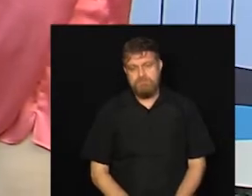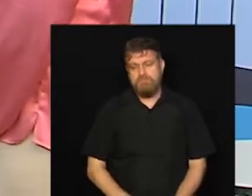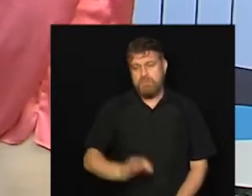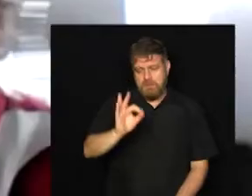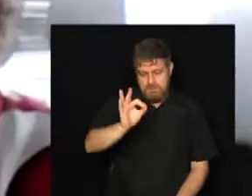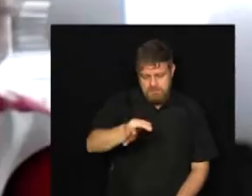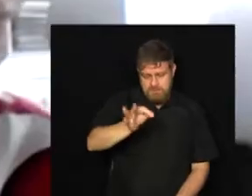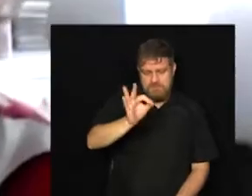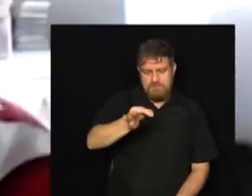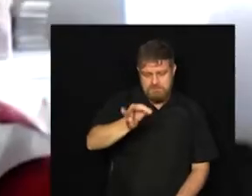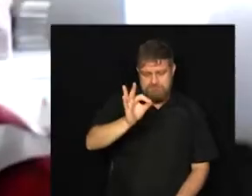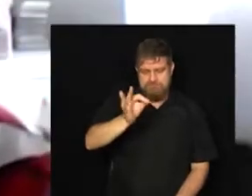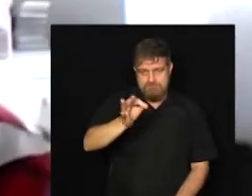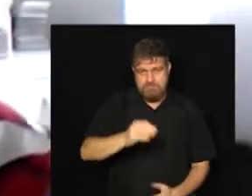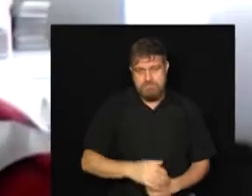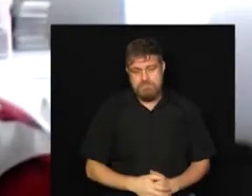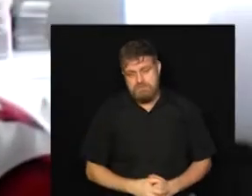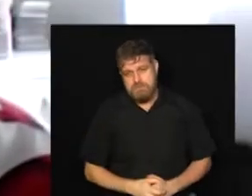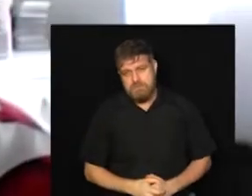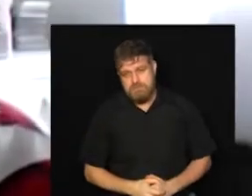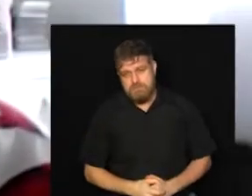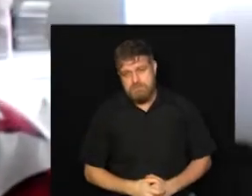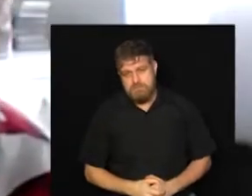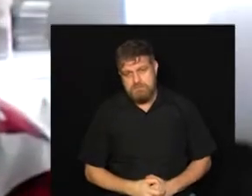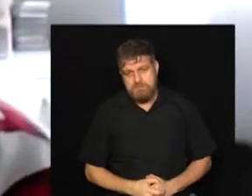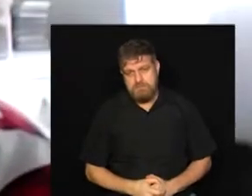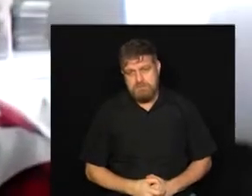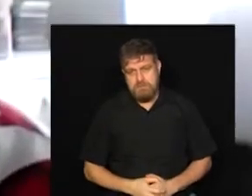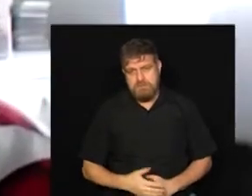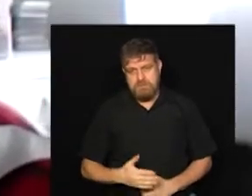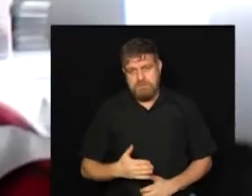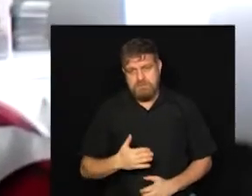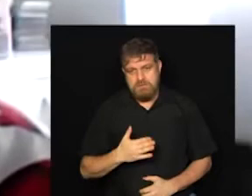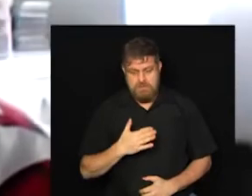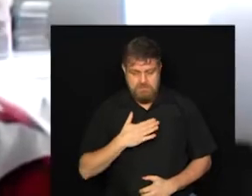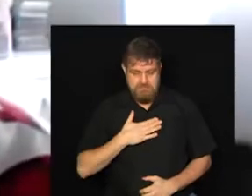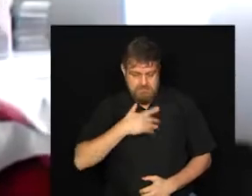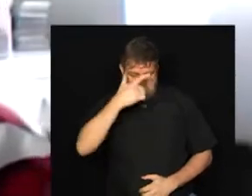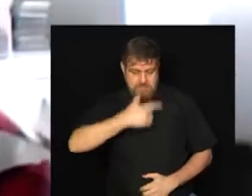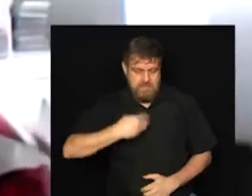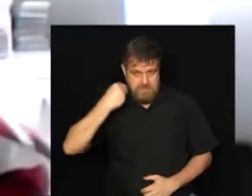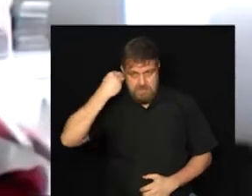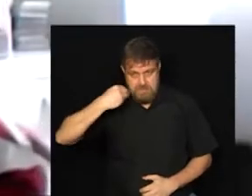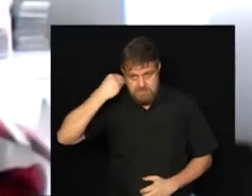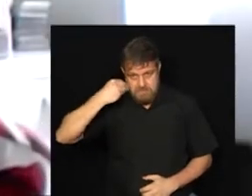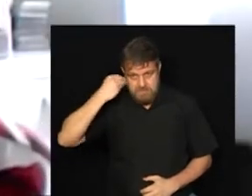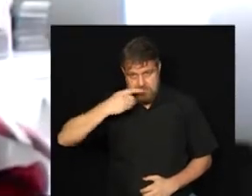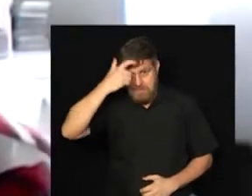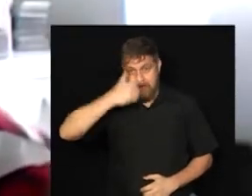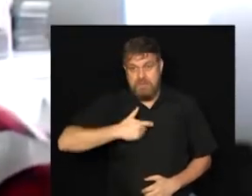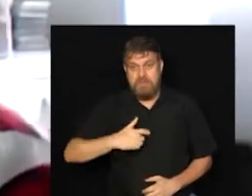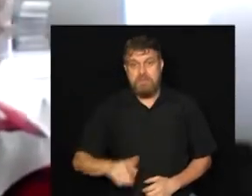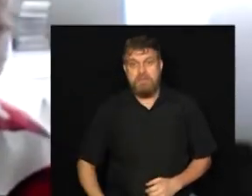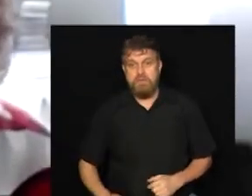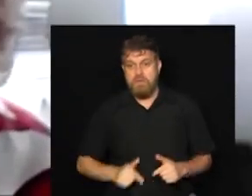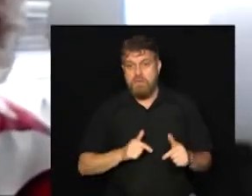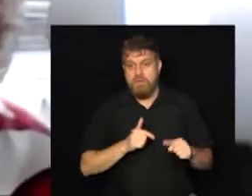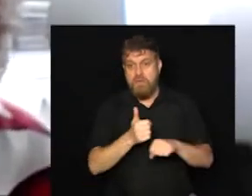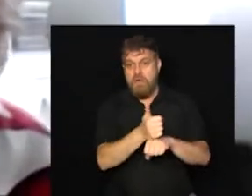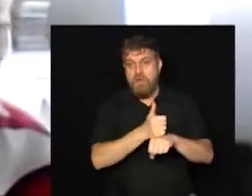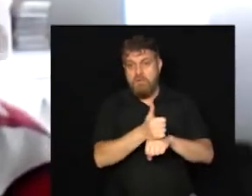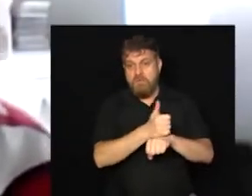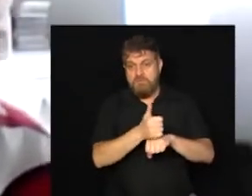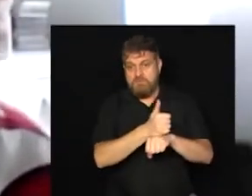verdade. Mesmo colocando no meu caso, né, mesmo sendo médico profissional da